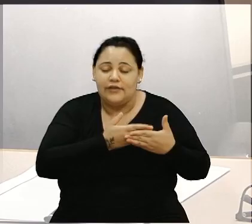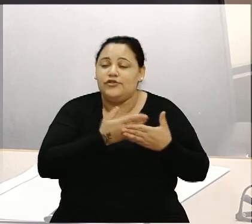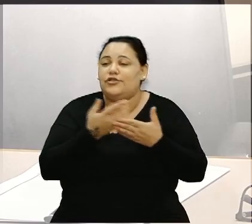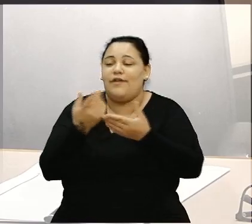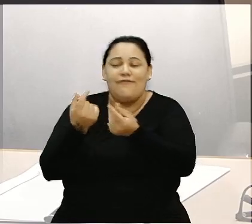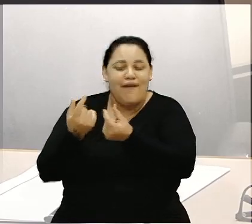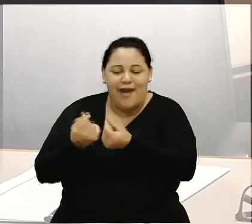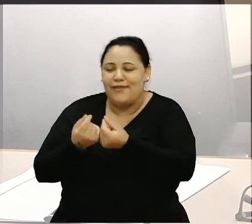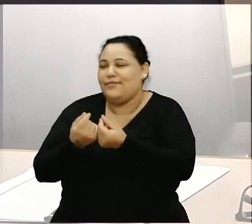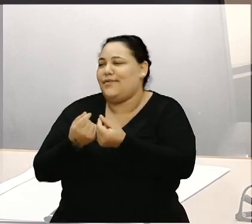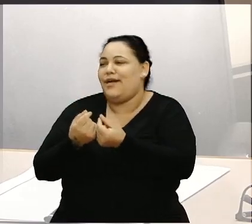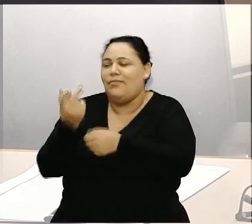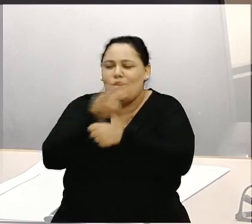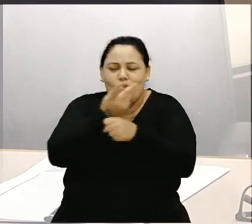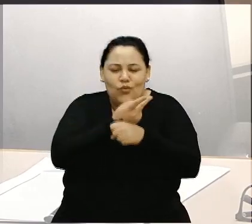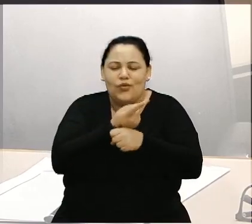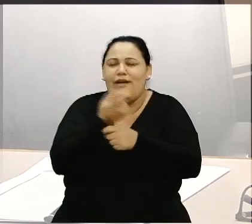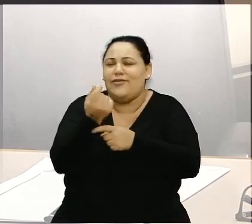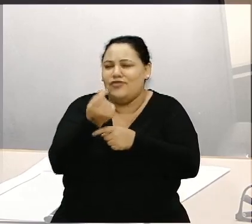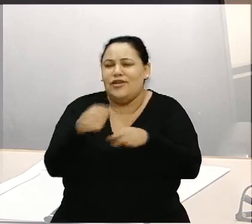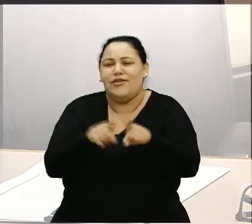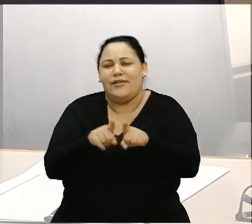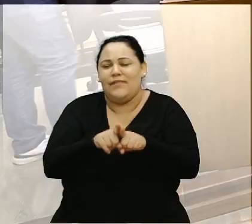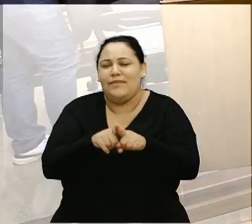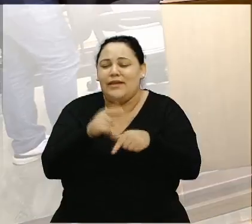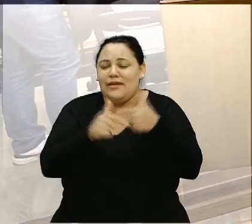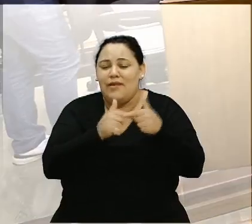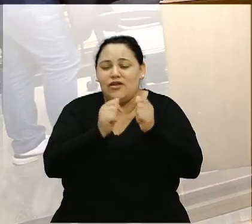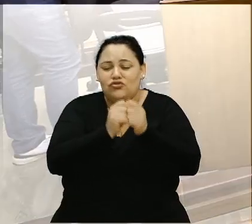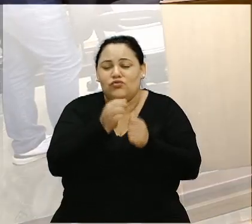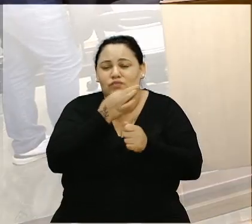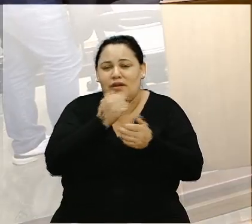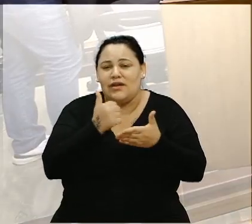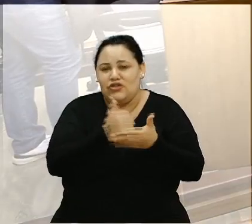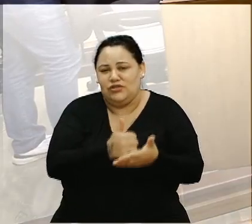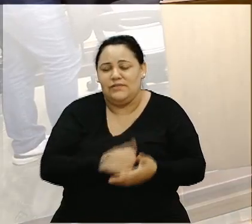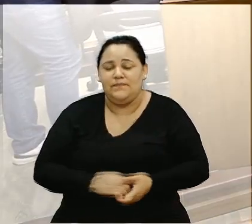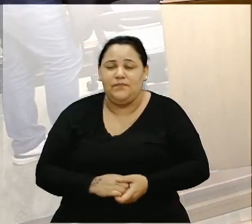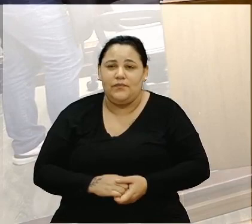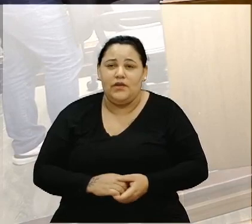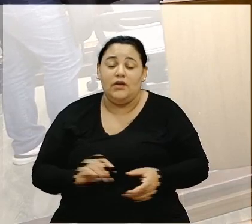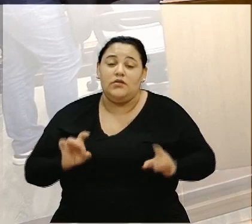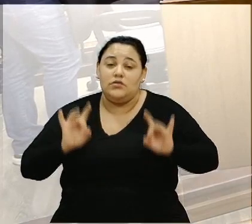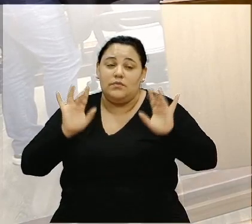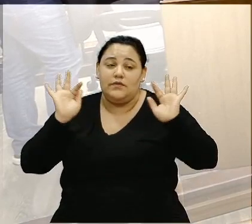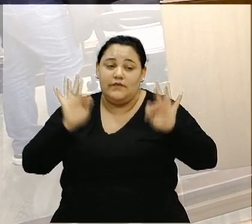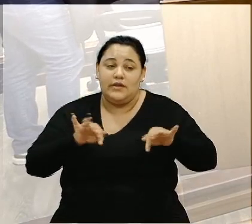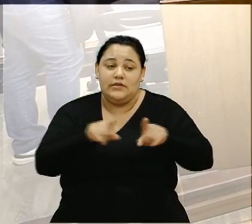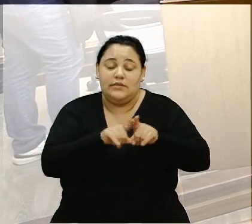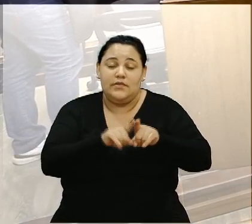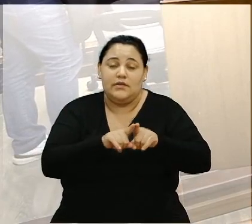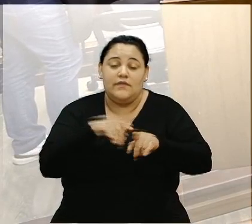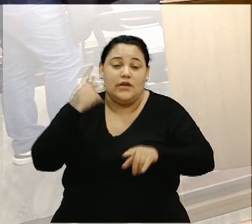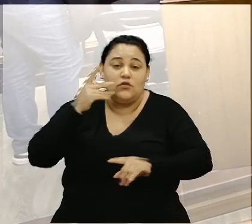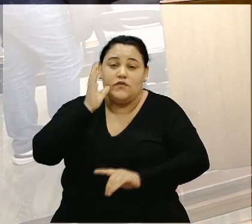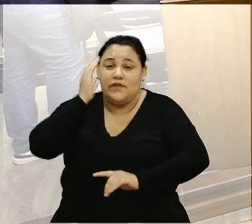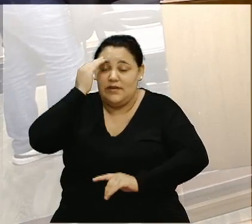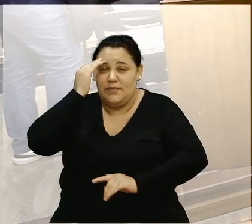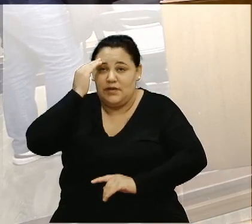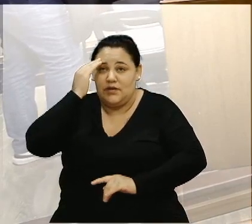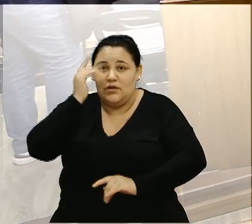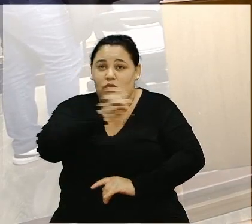e trabalhando junto para a nossa cidade. Obrigado, vereador. Só para concluir, e vereador Felipe, quando o governador anunciou os